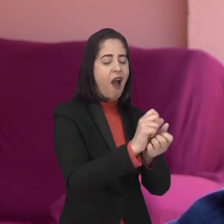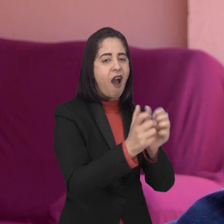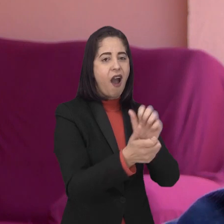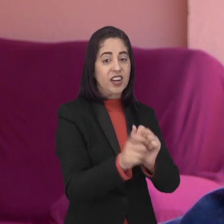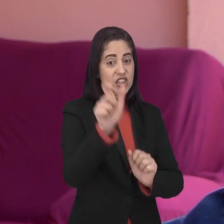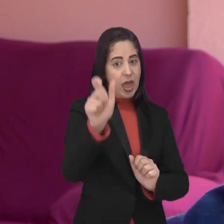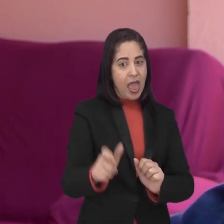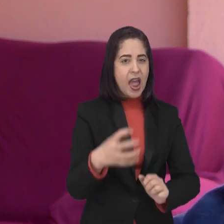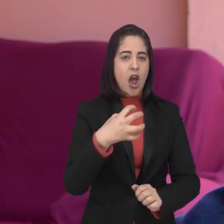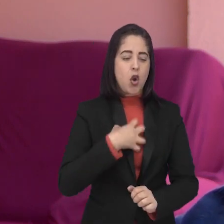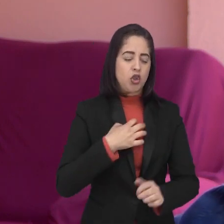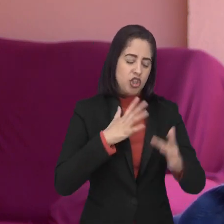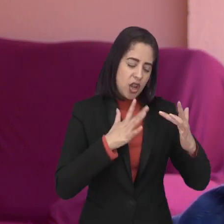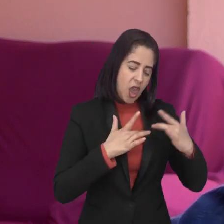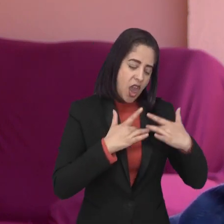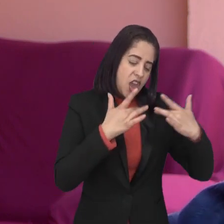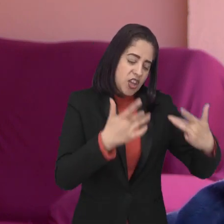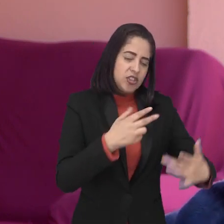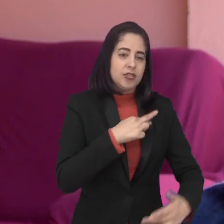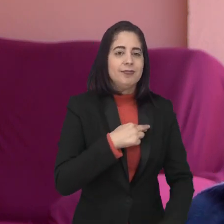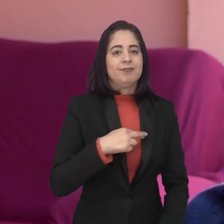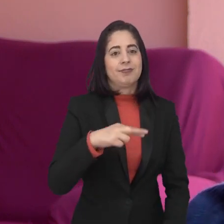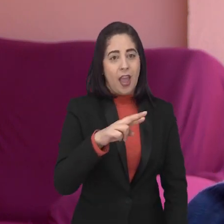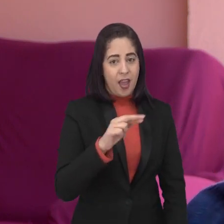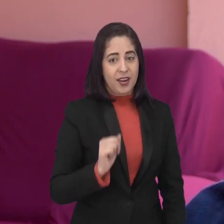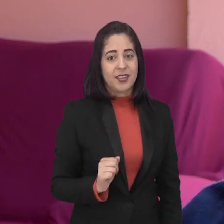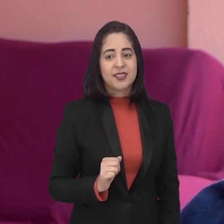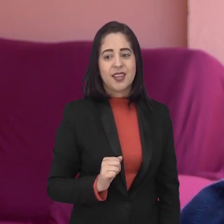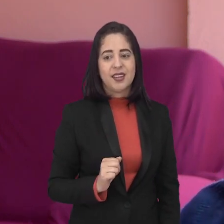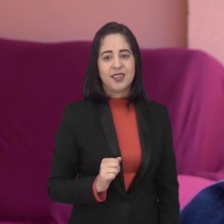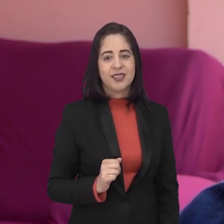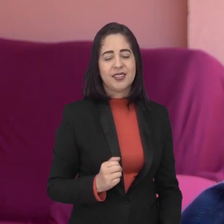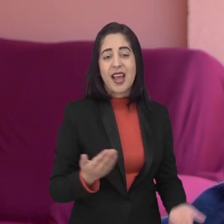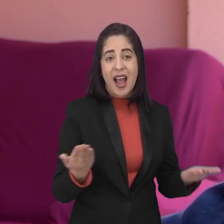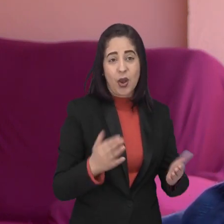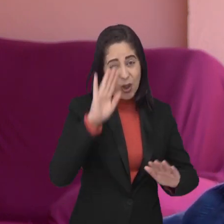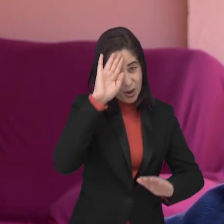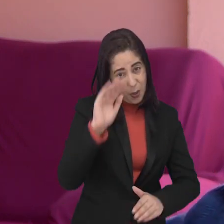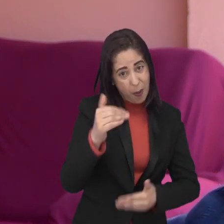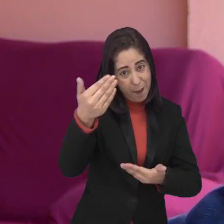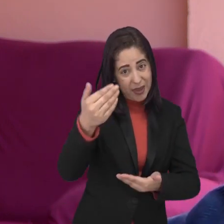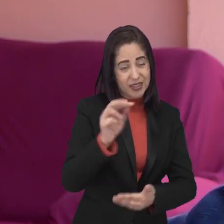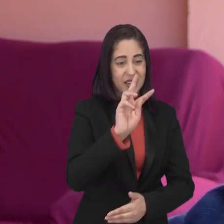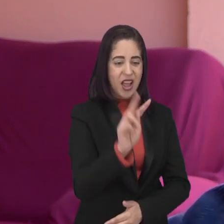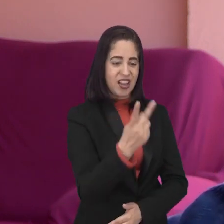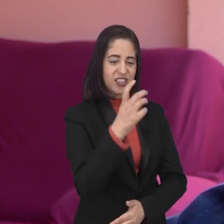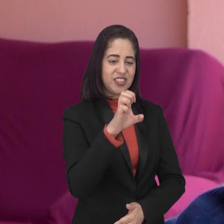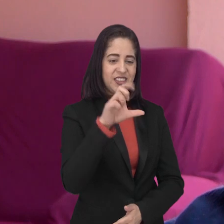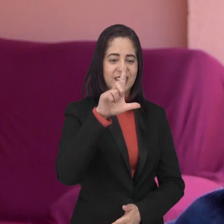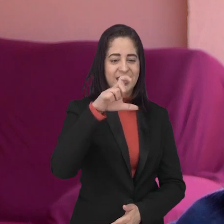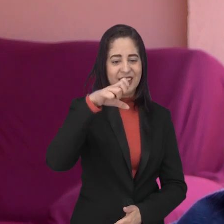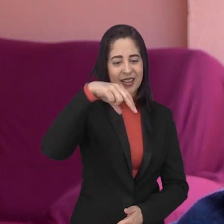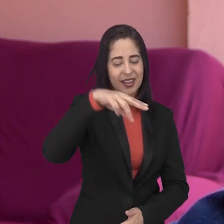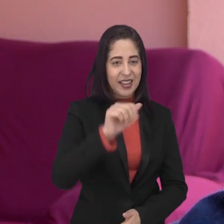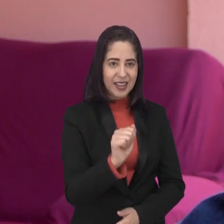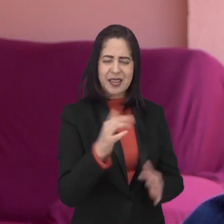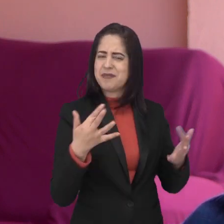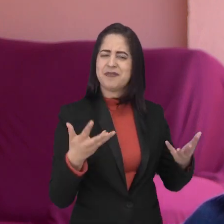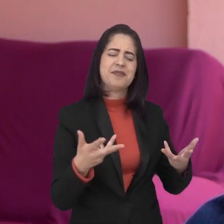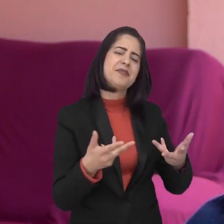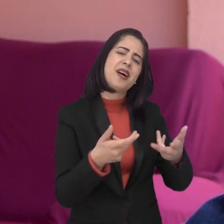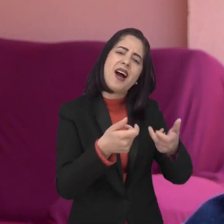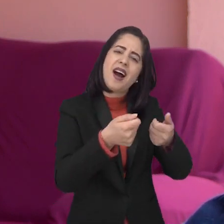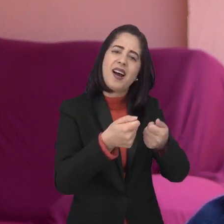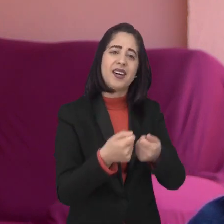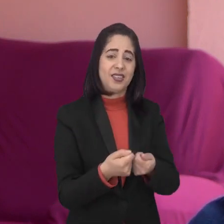pessoa caridosa, religiosa, e recebeu o nome da Dona Helena. Foi uma coisa